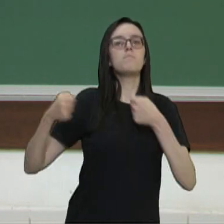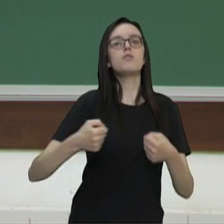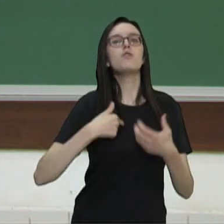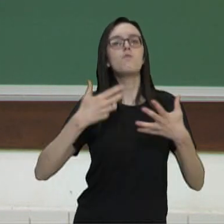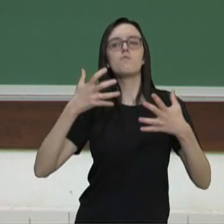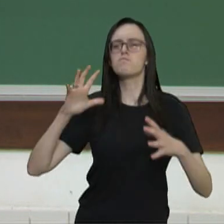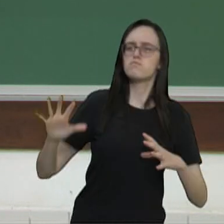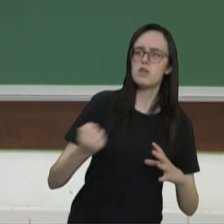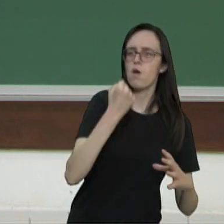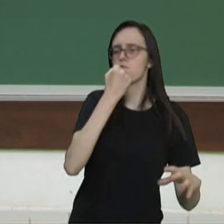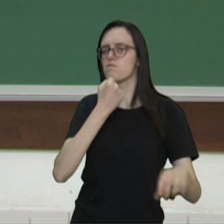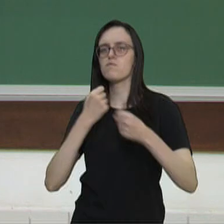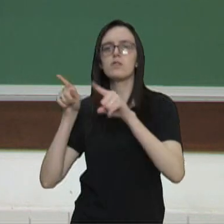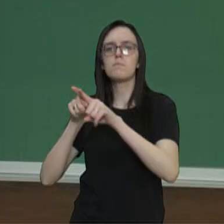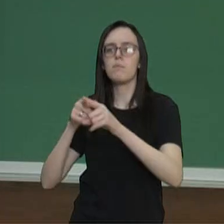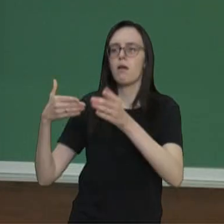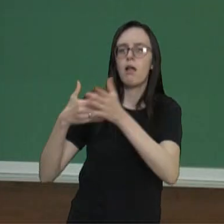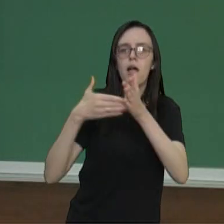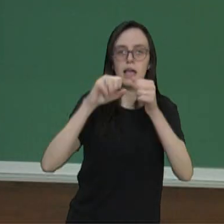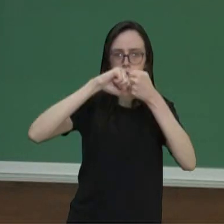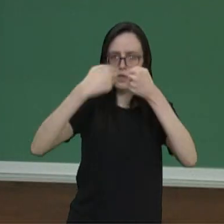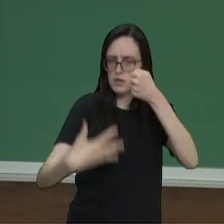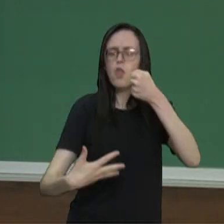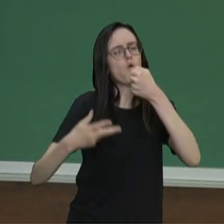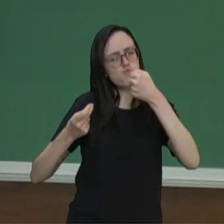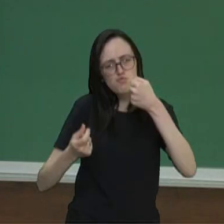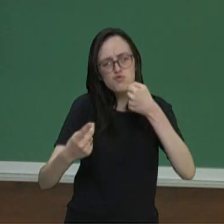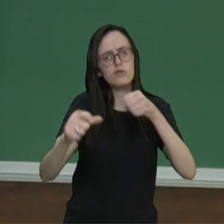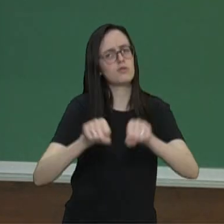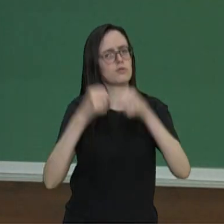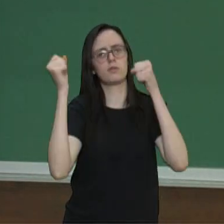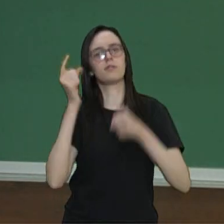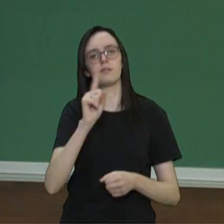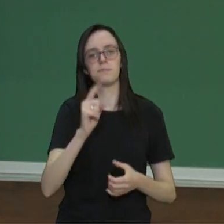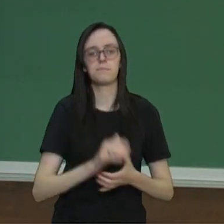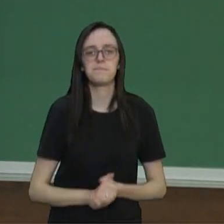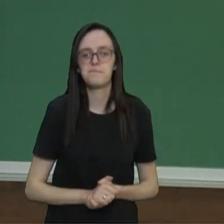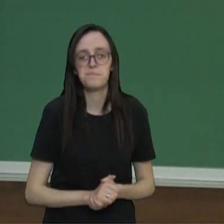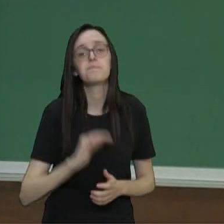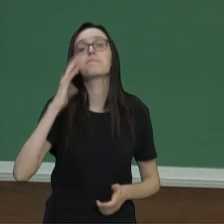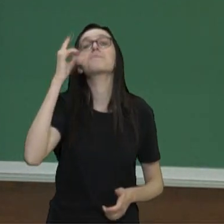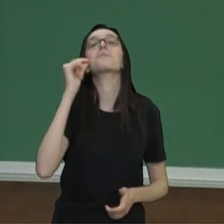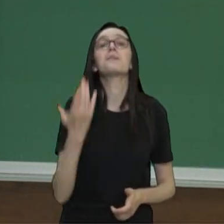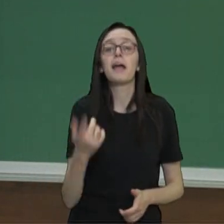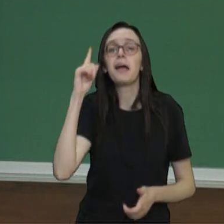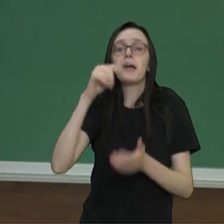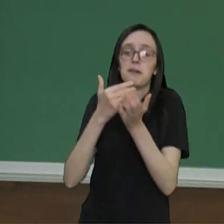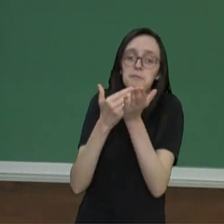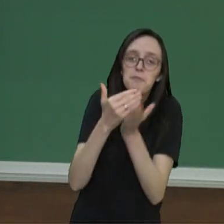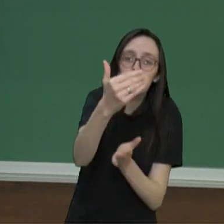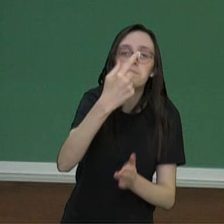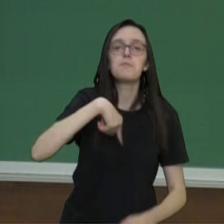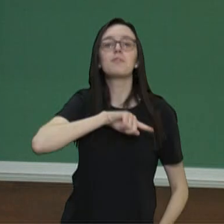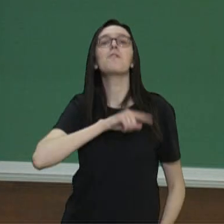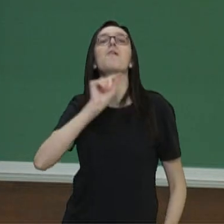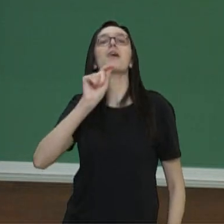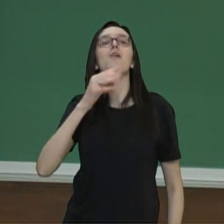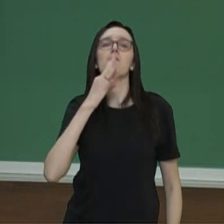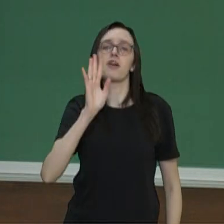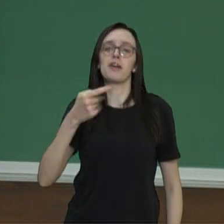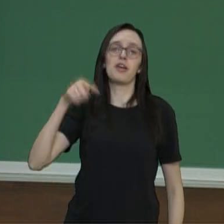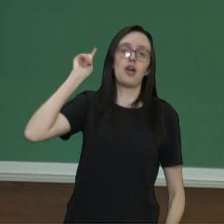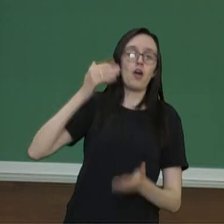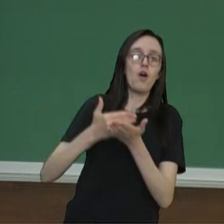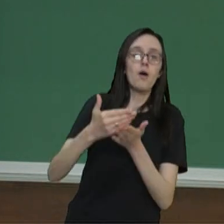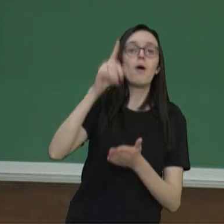para impedir que a democracia no Brasil seja destruída. Então, é o início do que a gente chamou então no começo